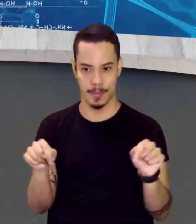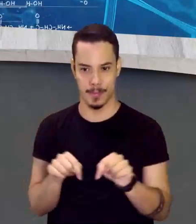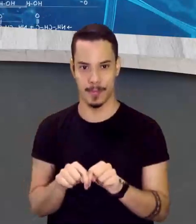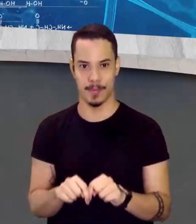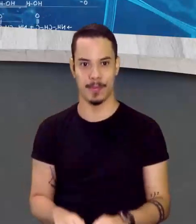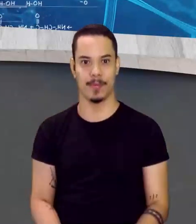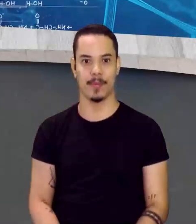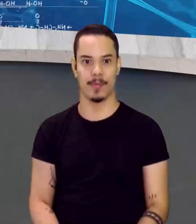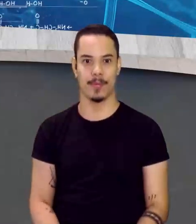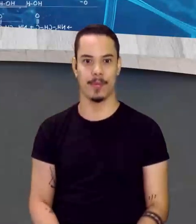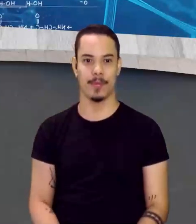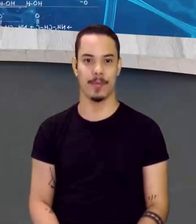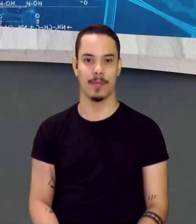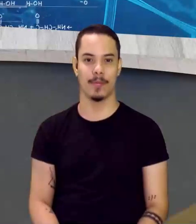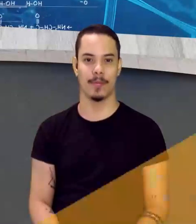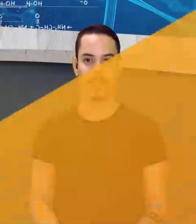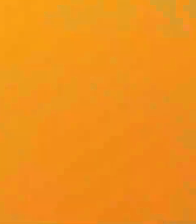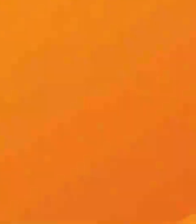caro aluno.